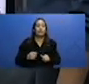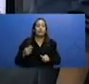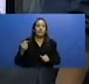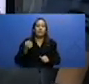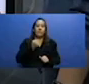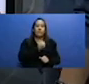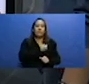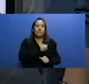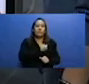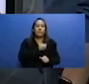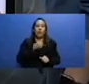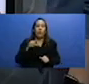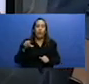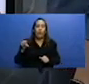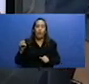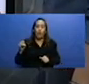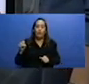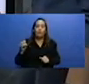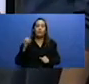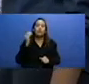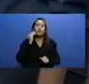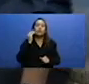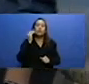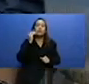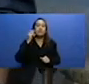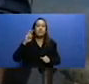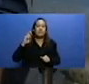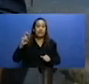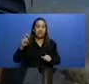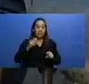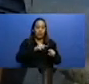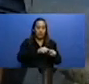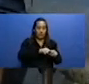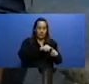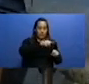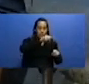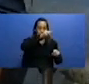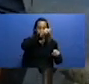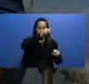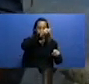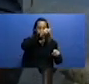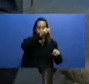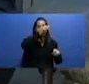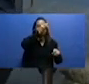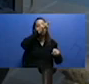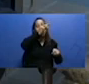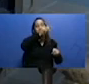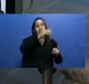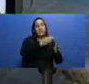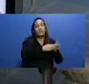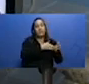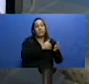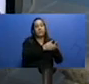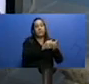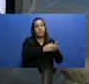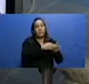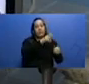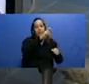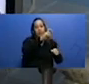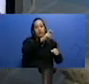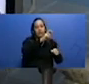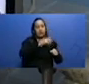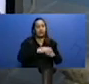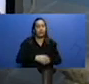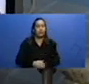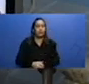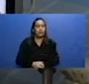dado, 5 possibilidades. Vou lá no 8 e pinto até o